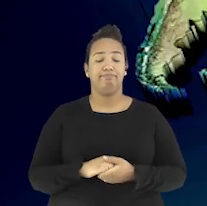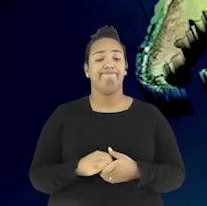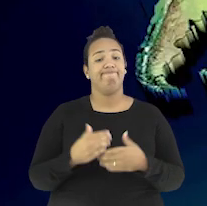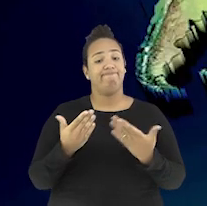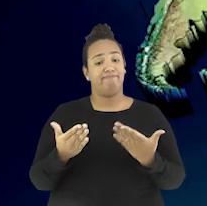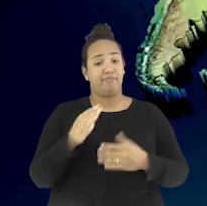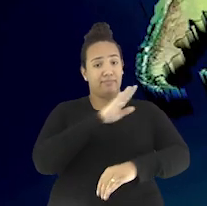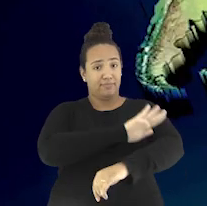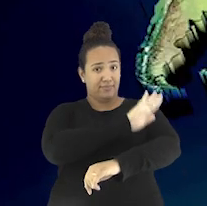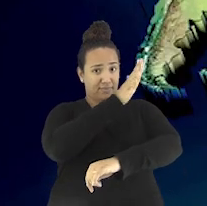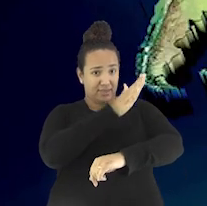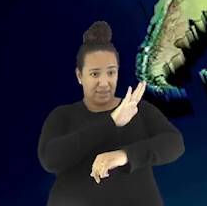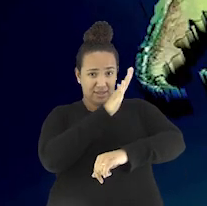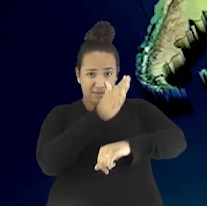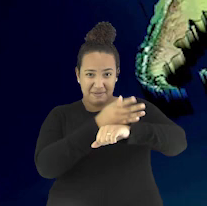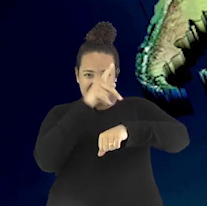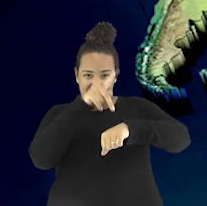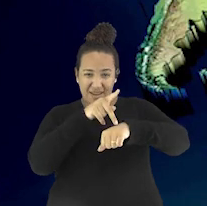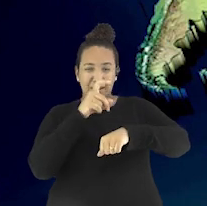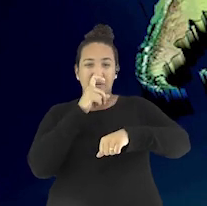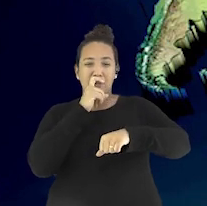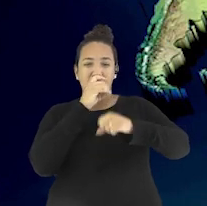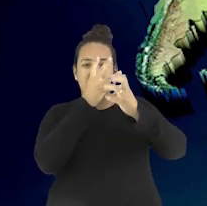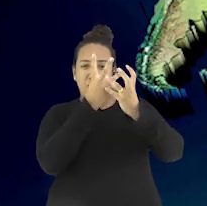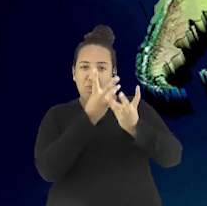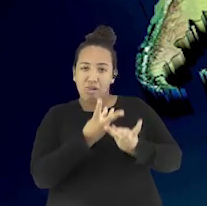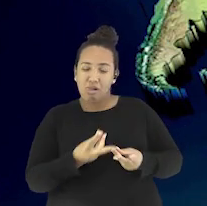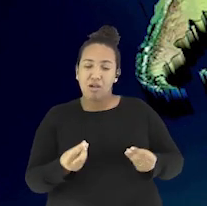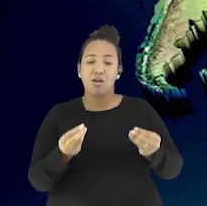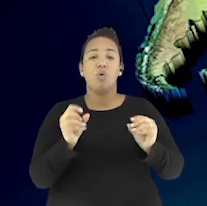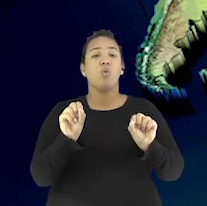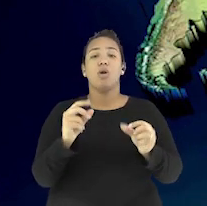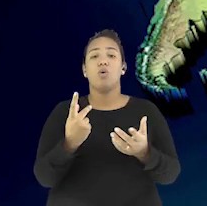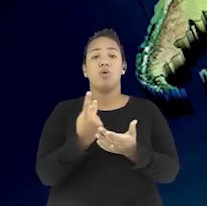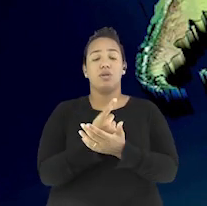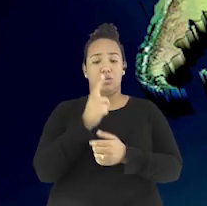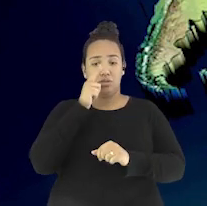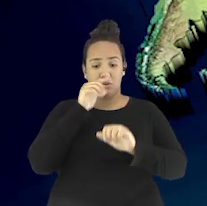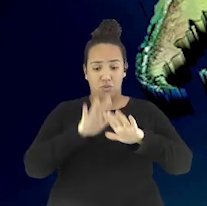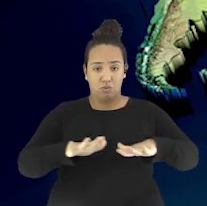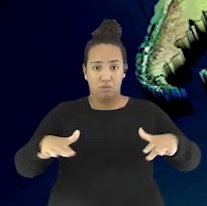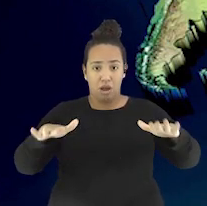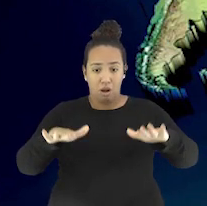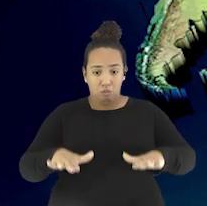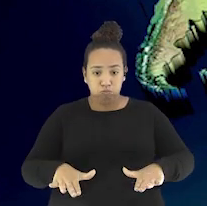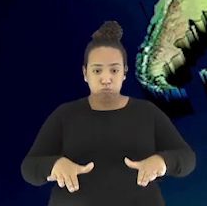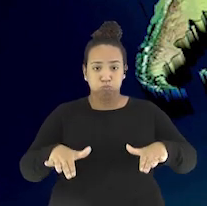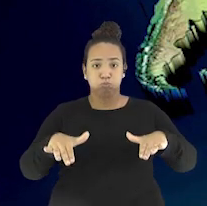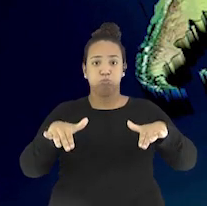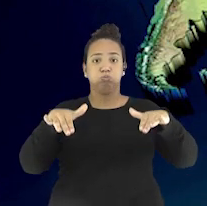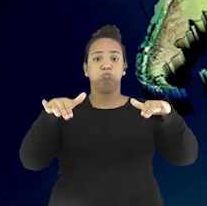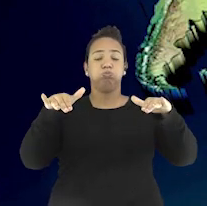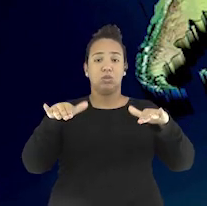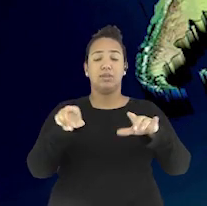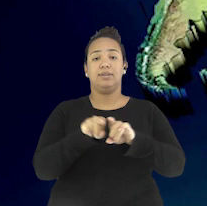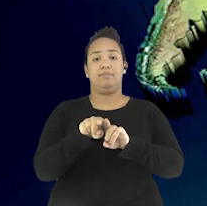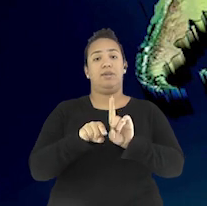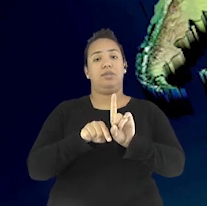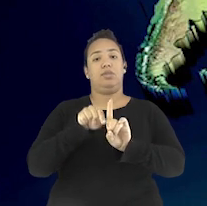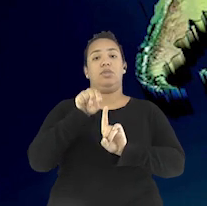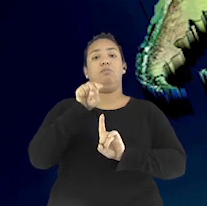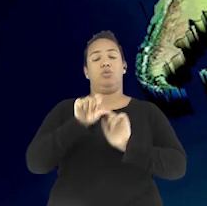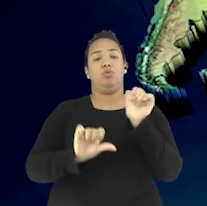das geleiras, como já comentamos, causando também aumento do nível do mar no planeta e modificação da temperatura